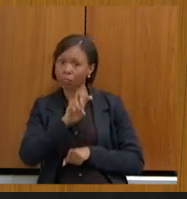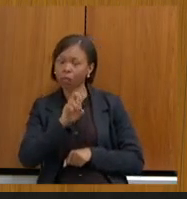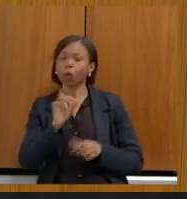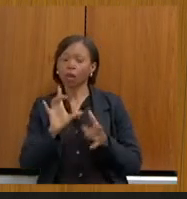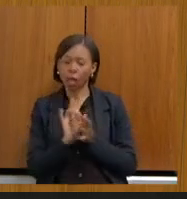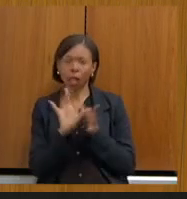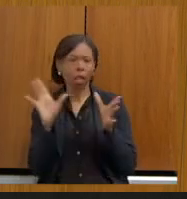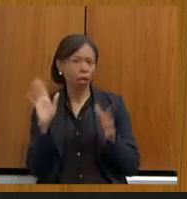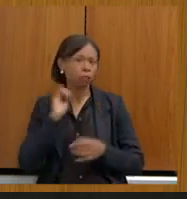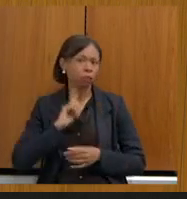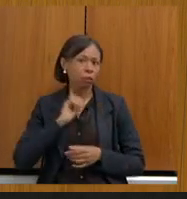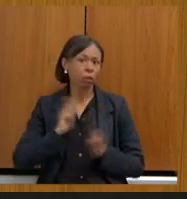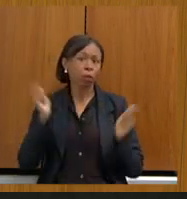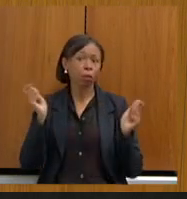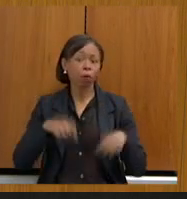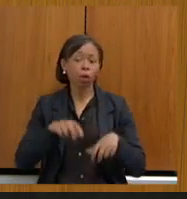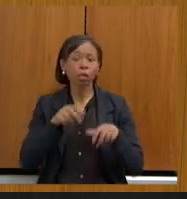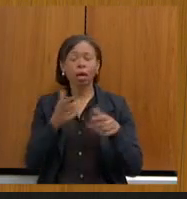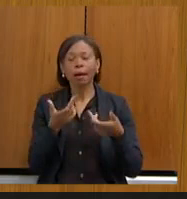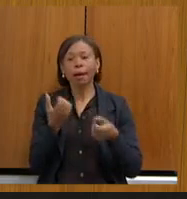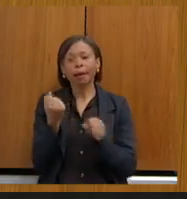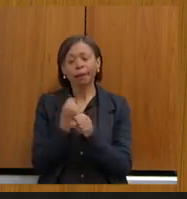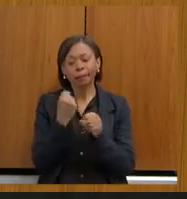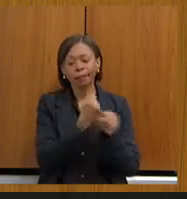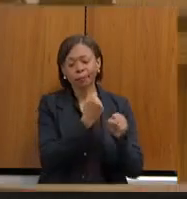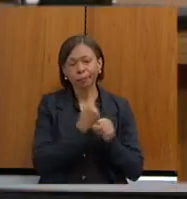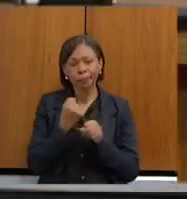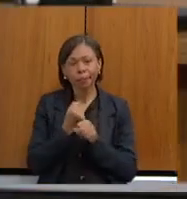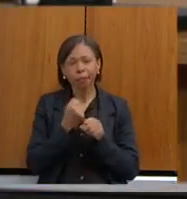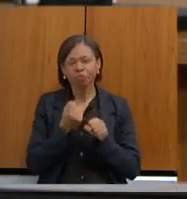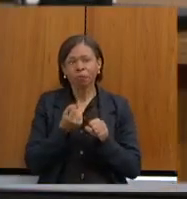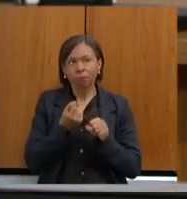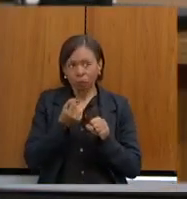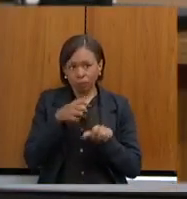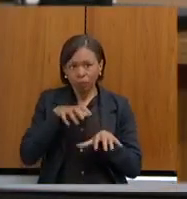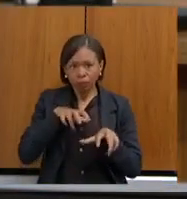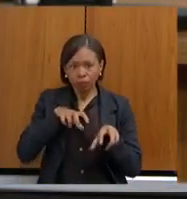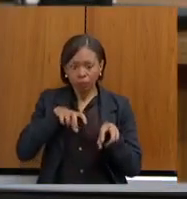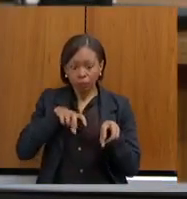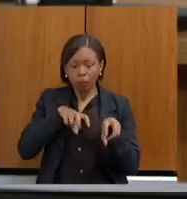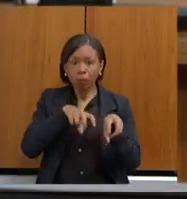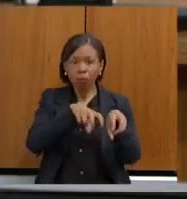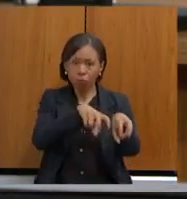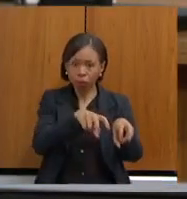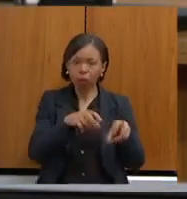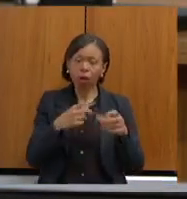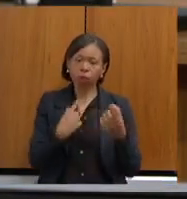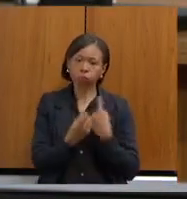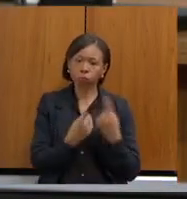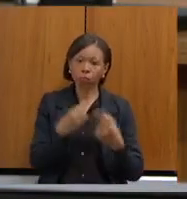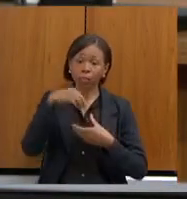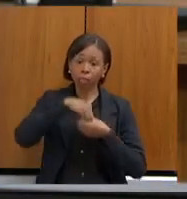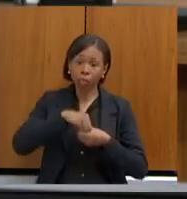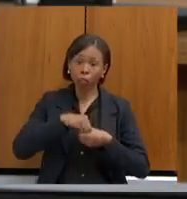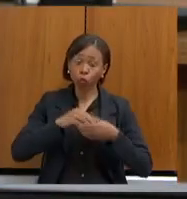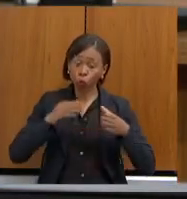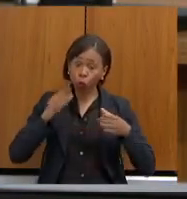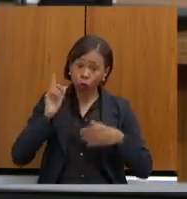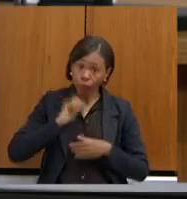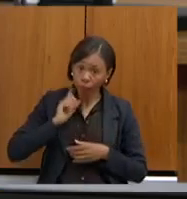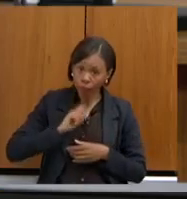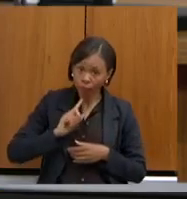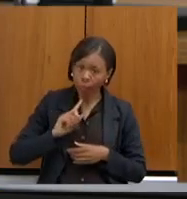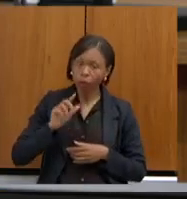permitir operação Ferroviária dentro dos limites do Estado nós teremos um novo momento na